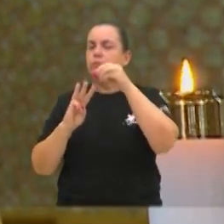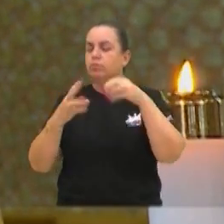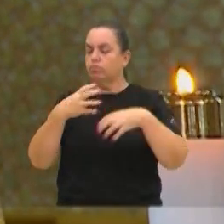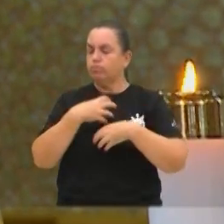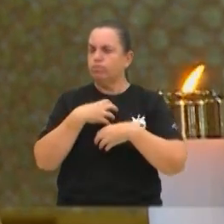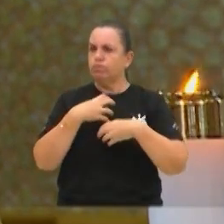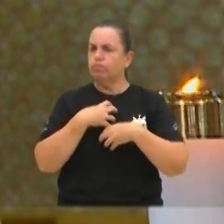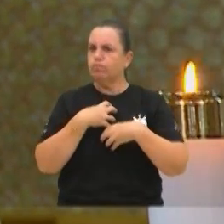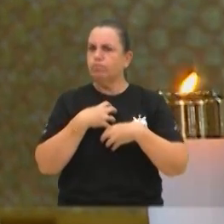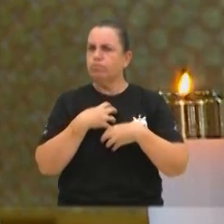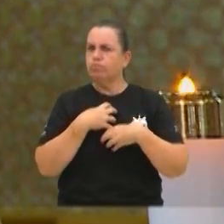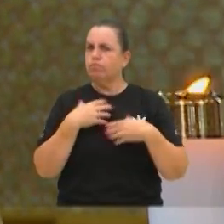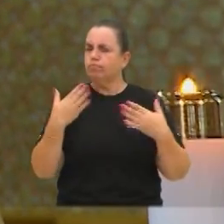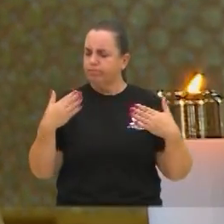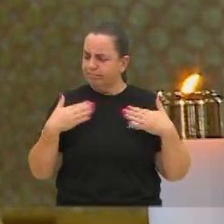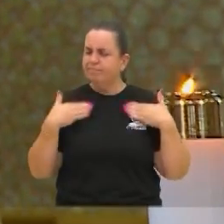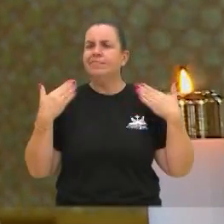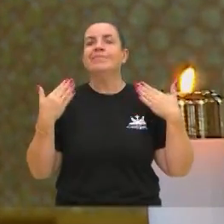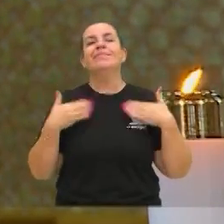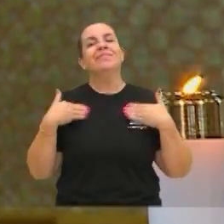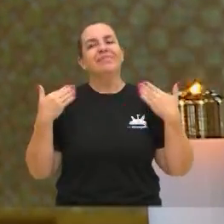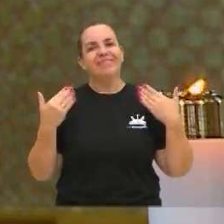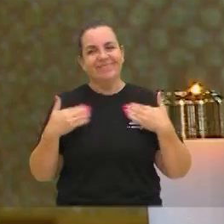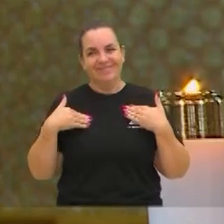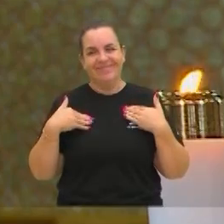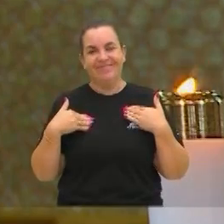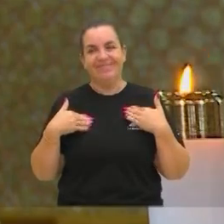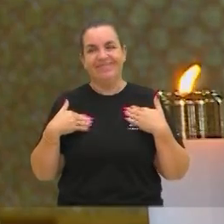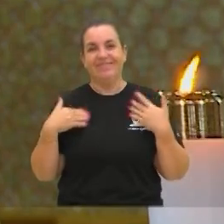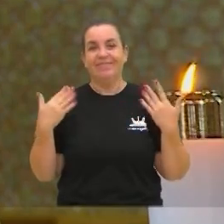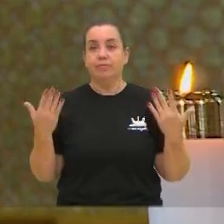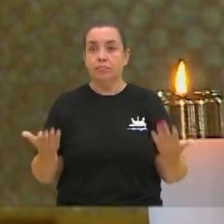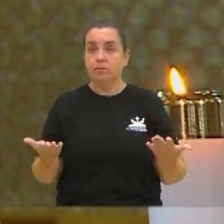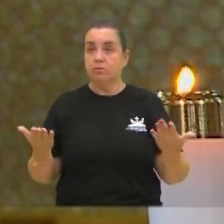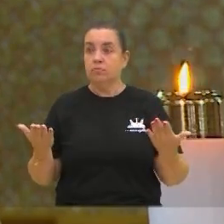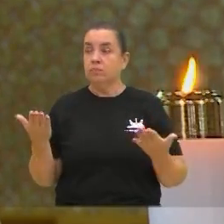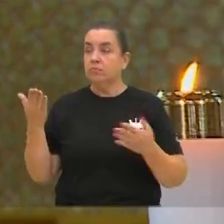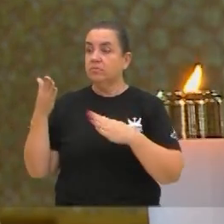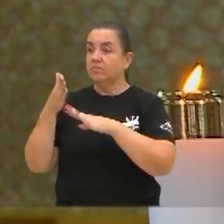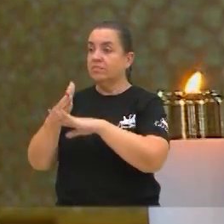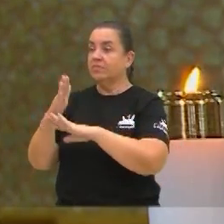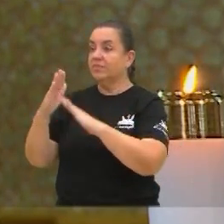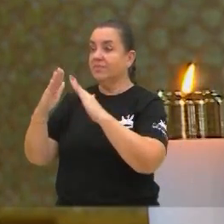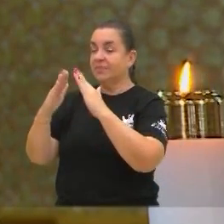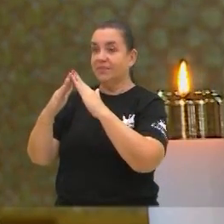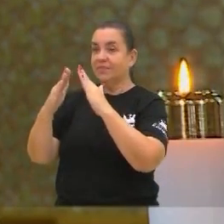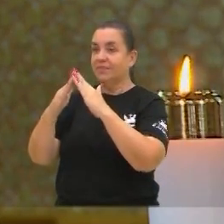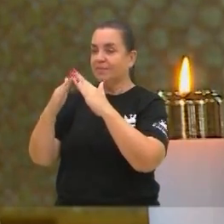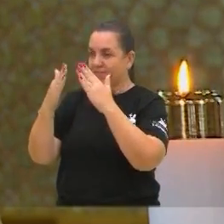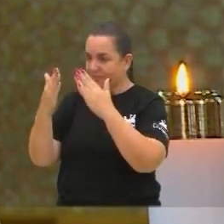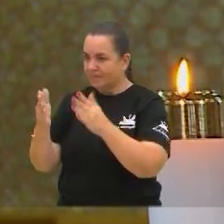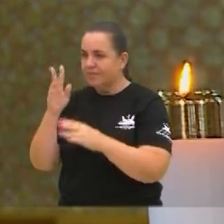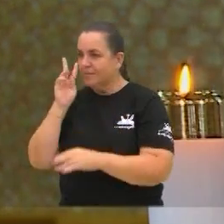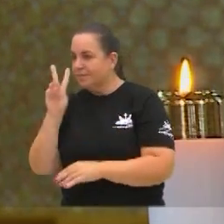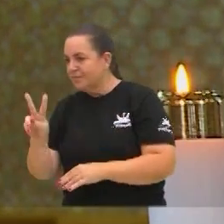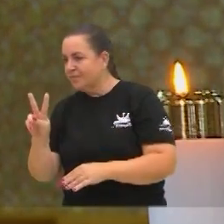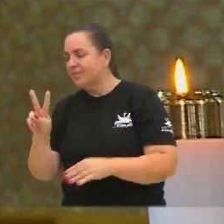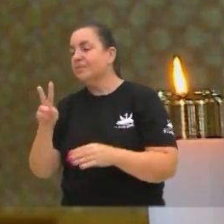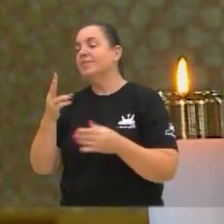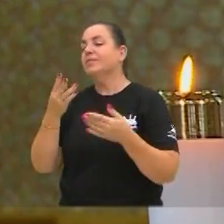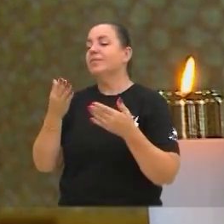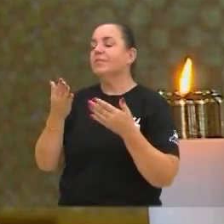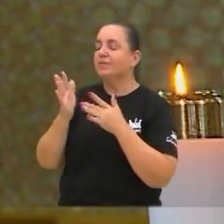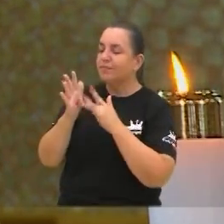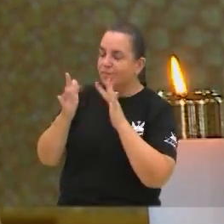uma grande alegria. Quando entraram na casa, viram o menino com